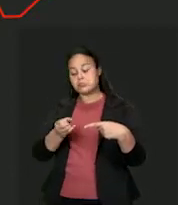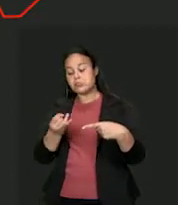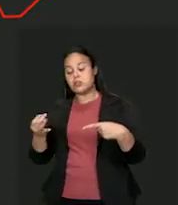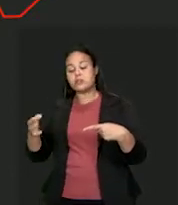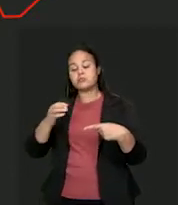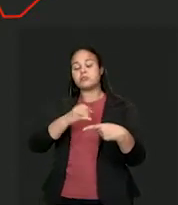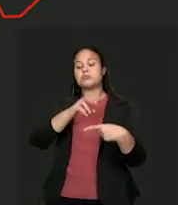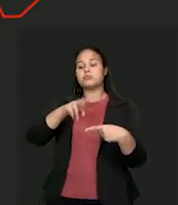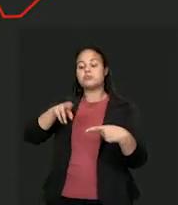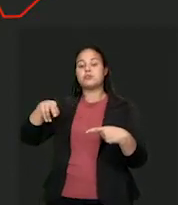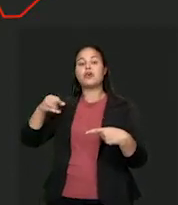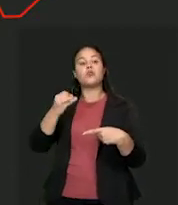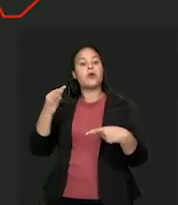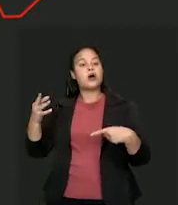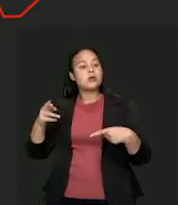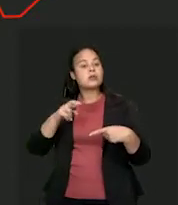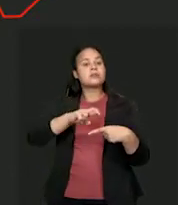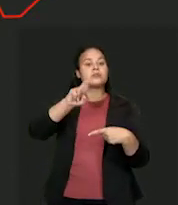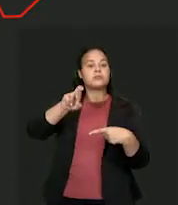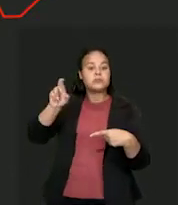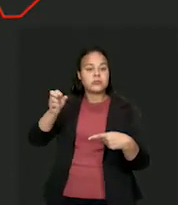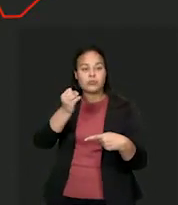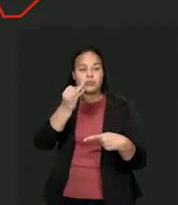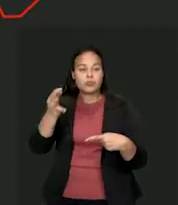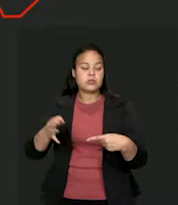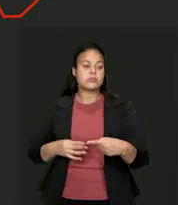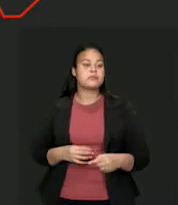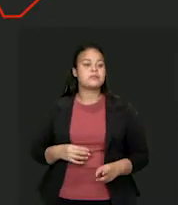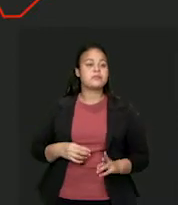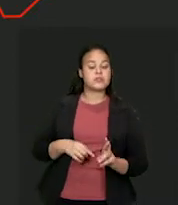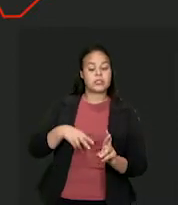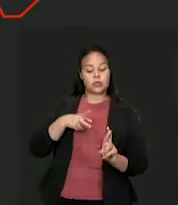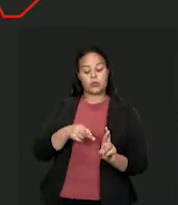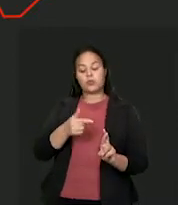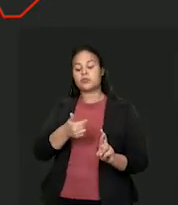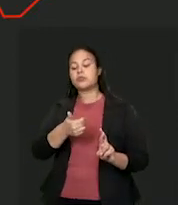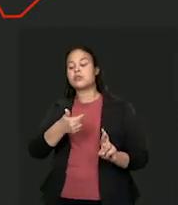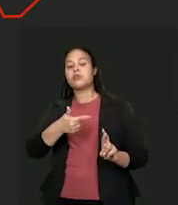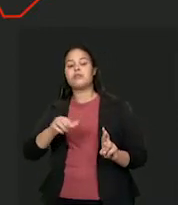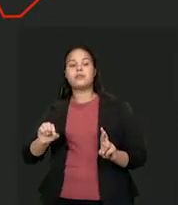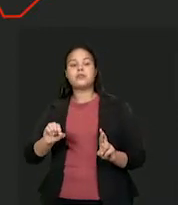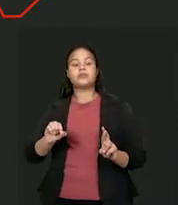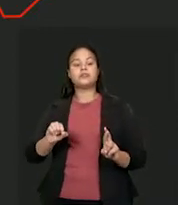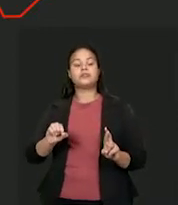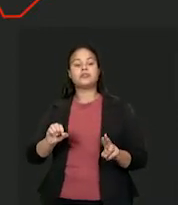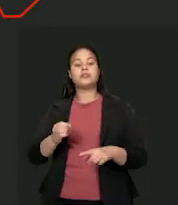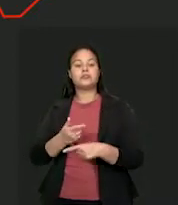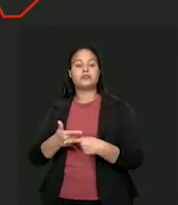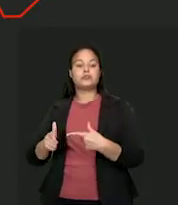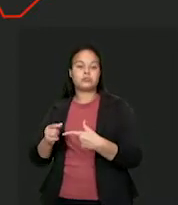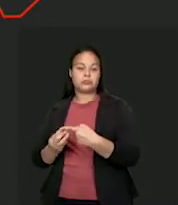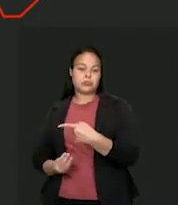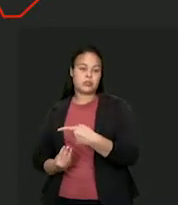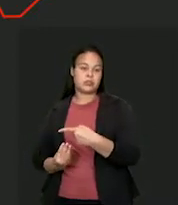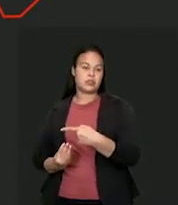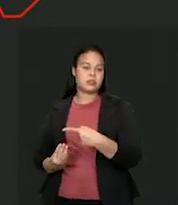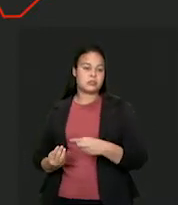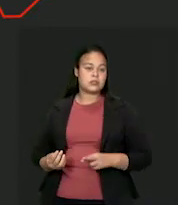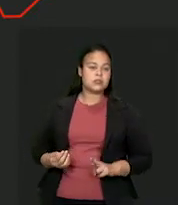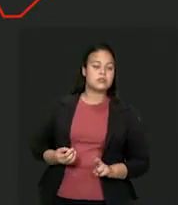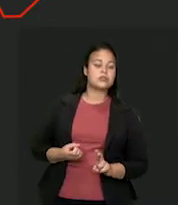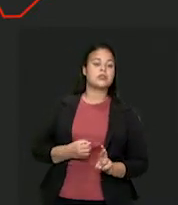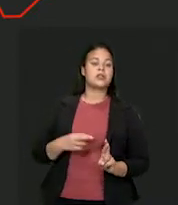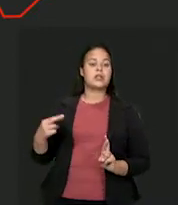a resistência equivalente vai ser igual a 120 dividido por 3. Resistência